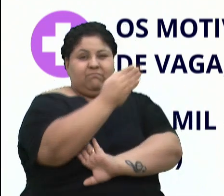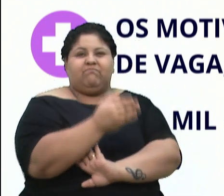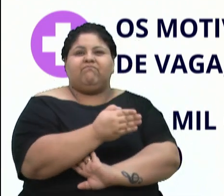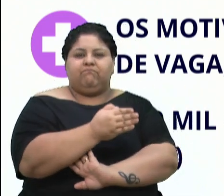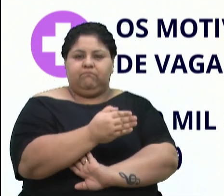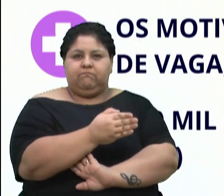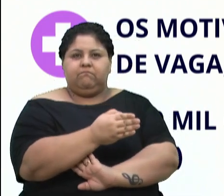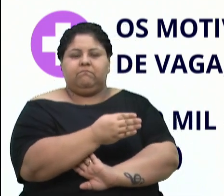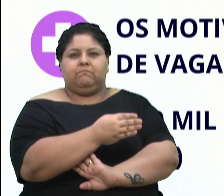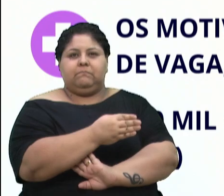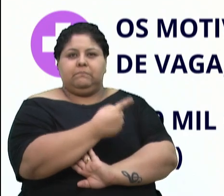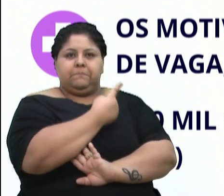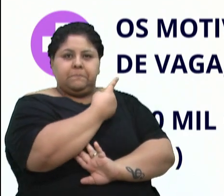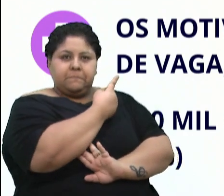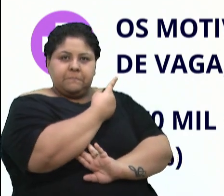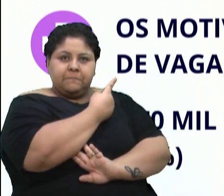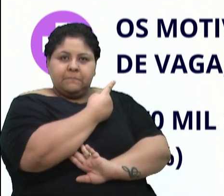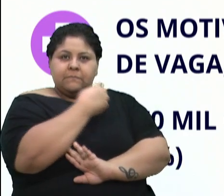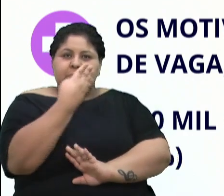né?